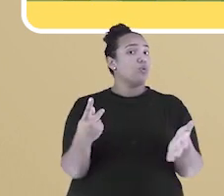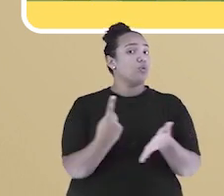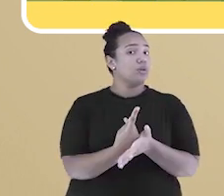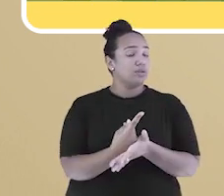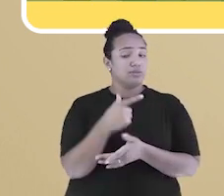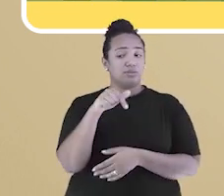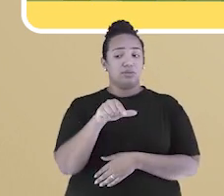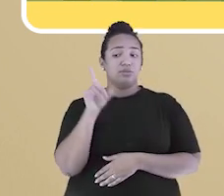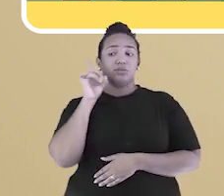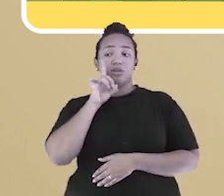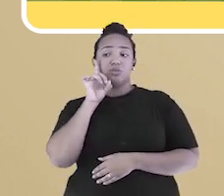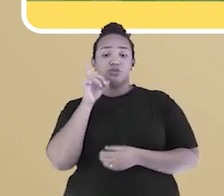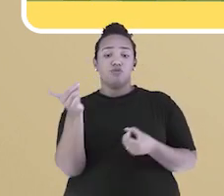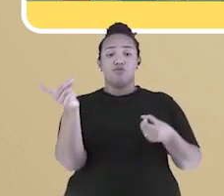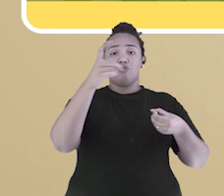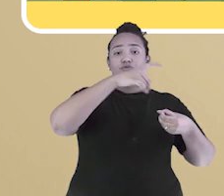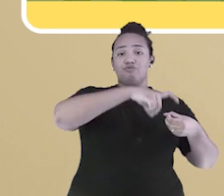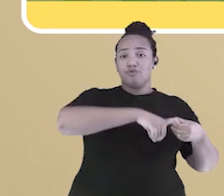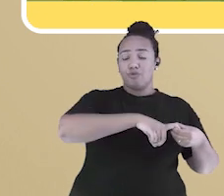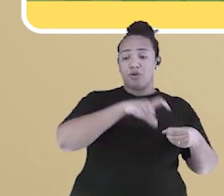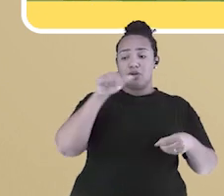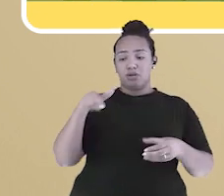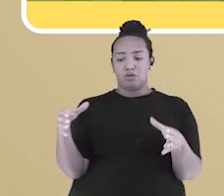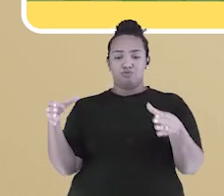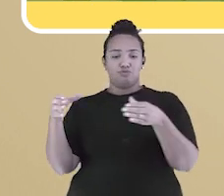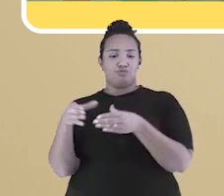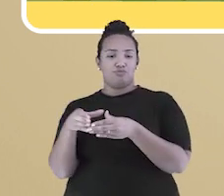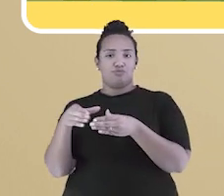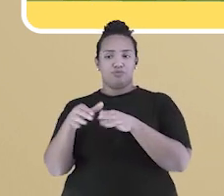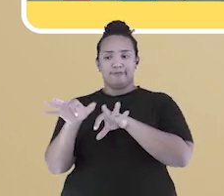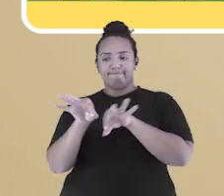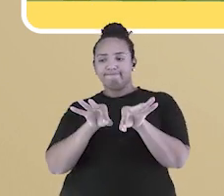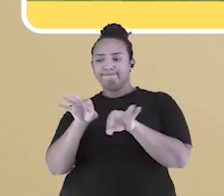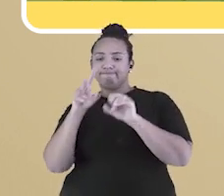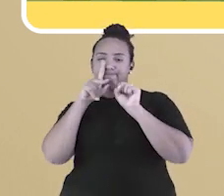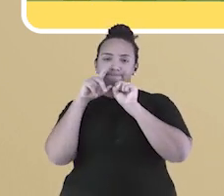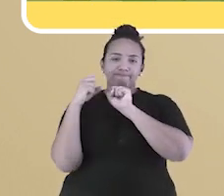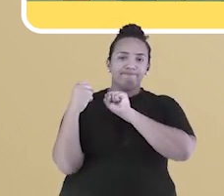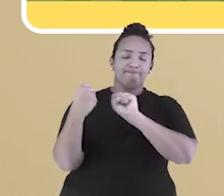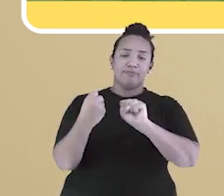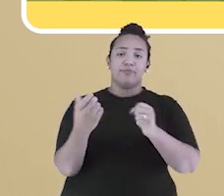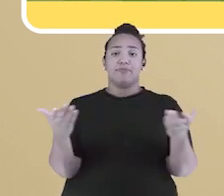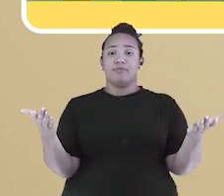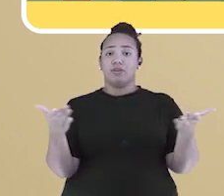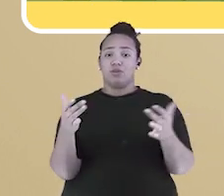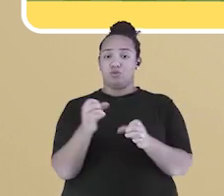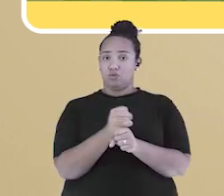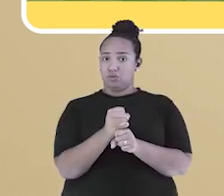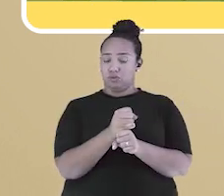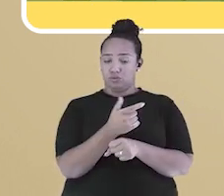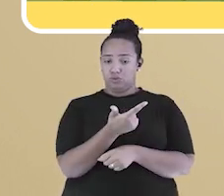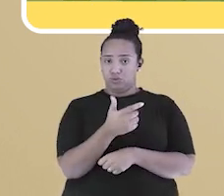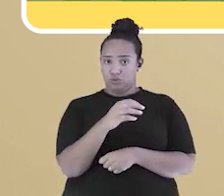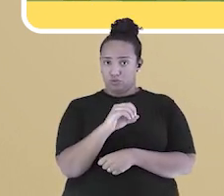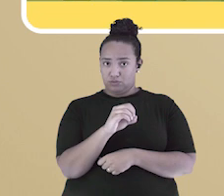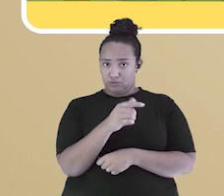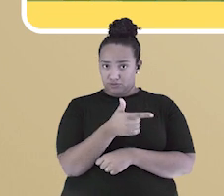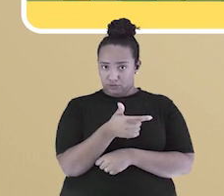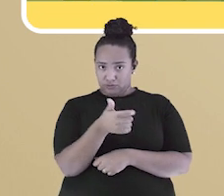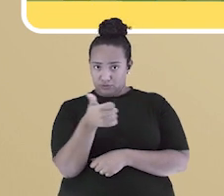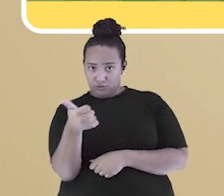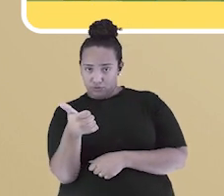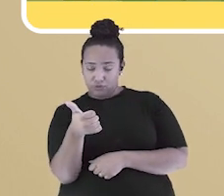grupo voltou a se reorganizar com mais força. Em 2021, quando as últimas tropas